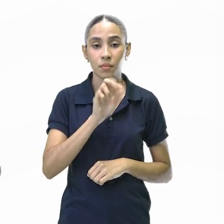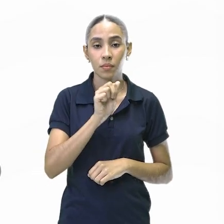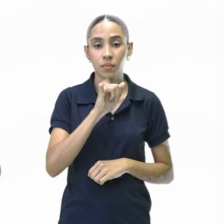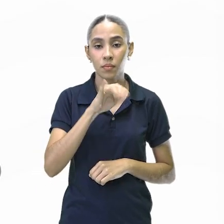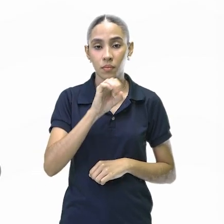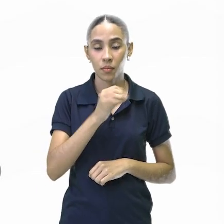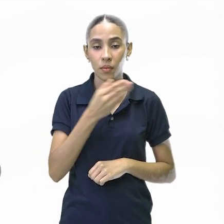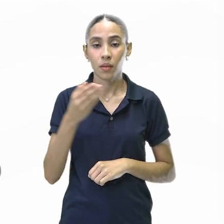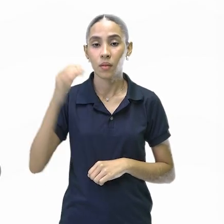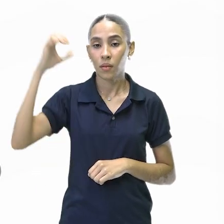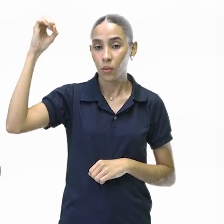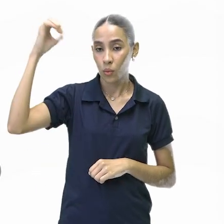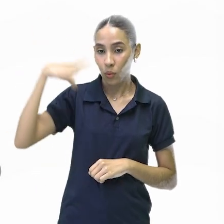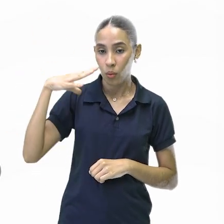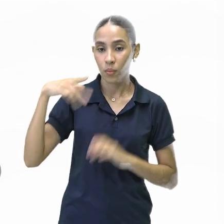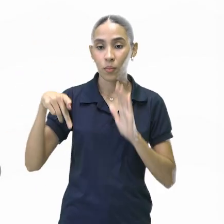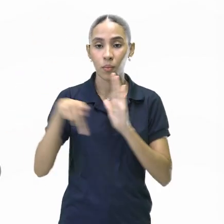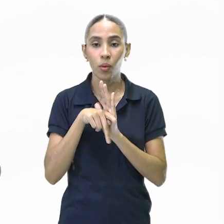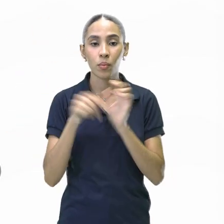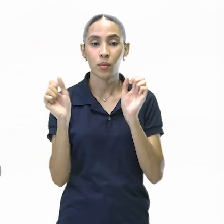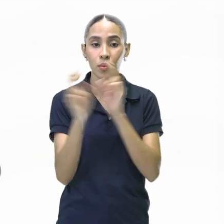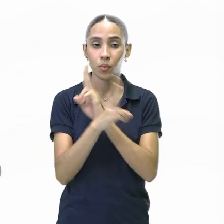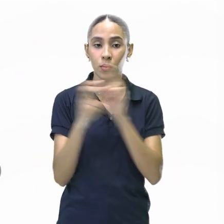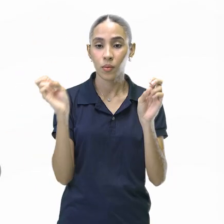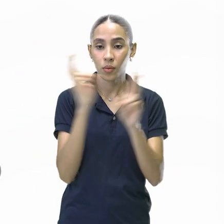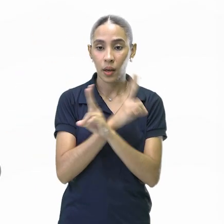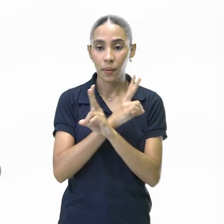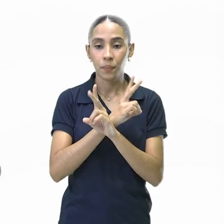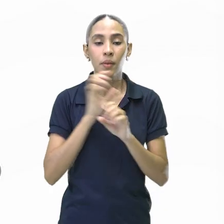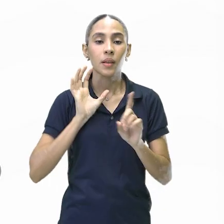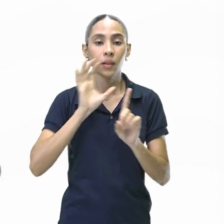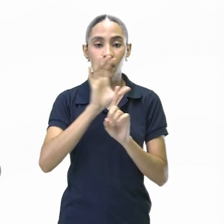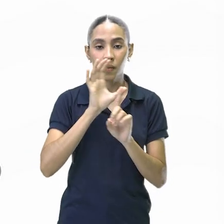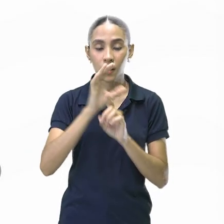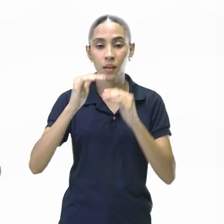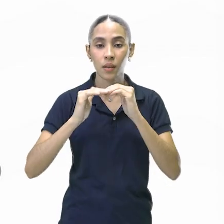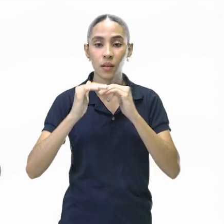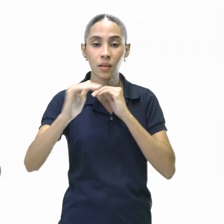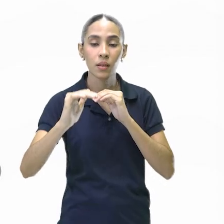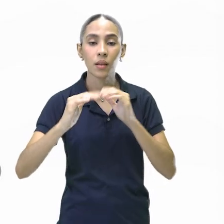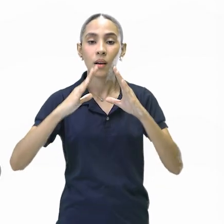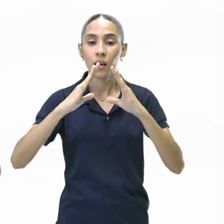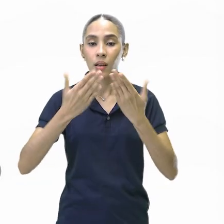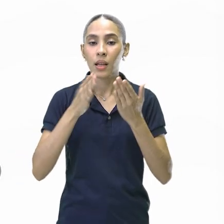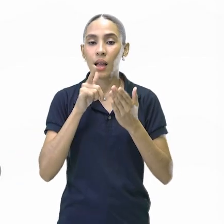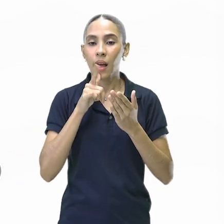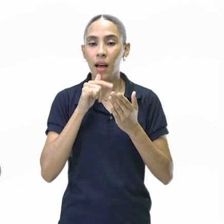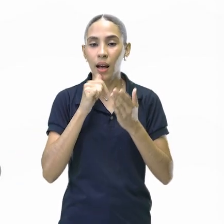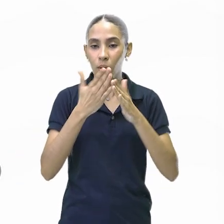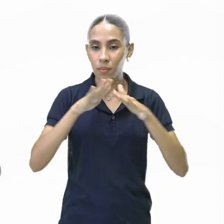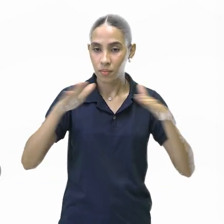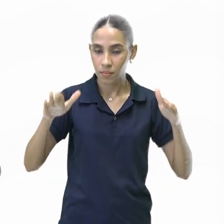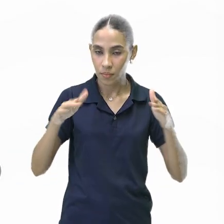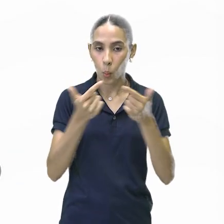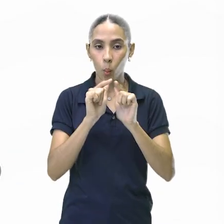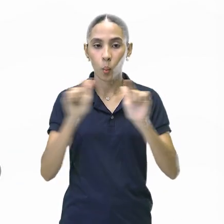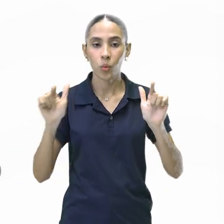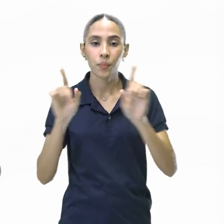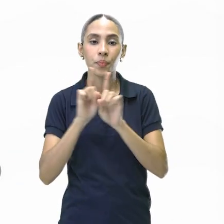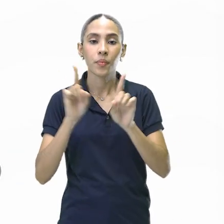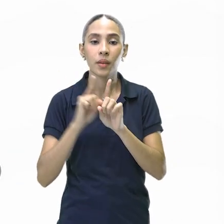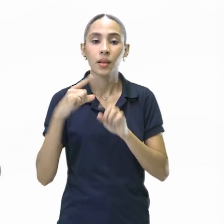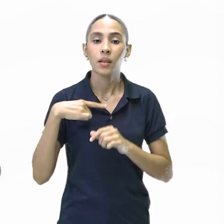luminoso proveniente do ar incide sobre a superfície de um lago de águas límpidas, formando um ângulo